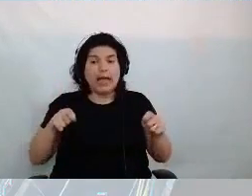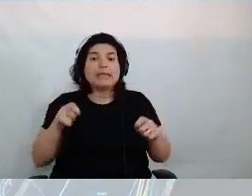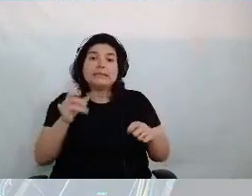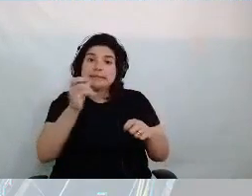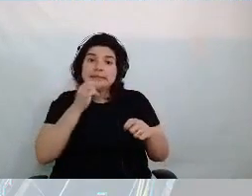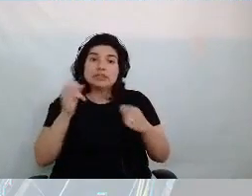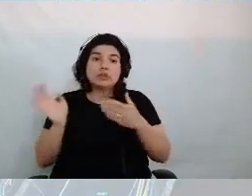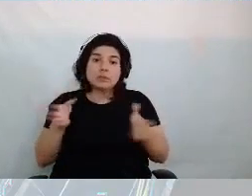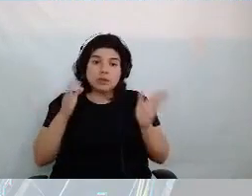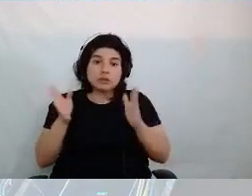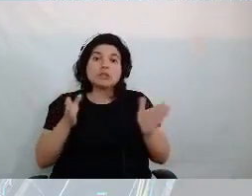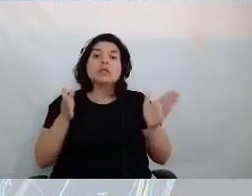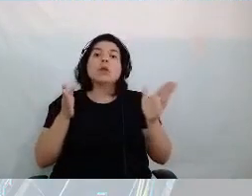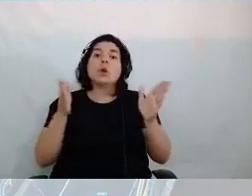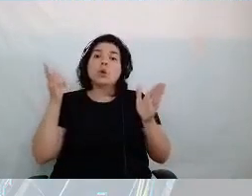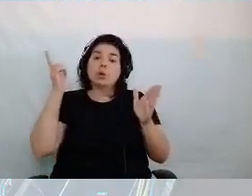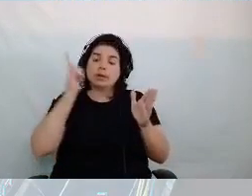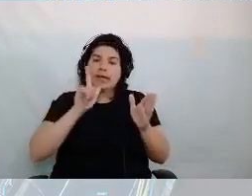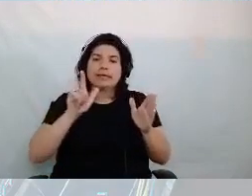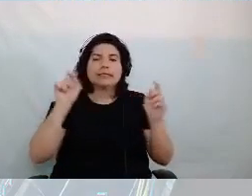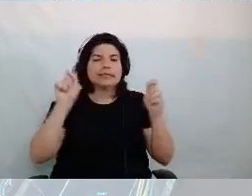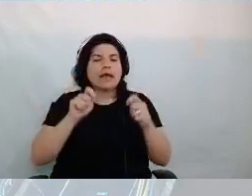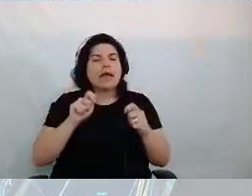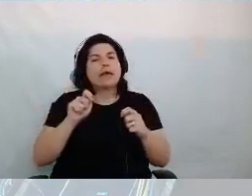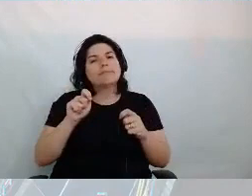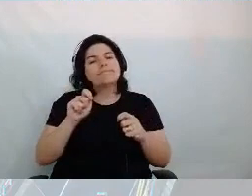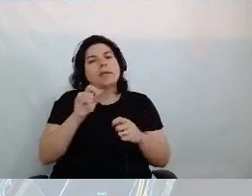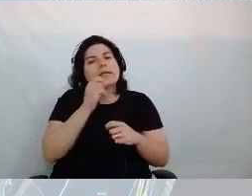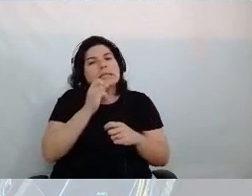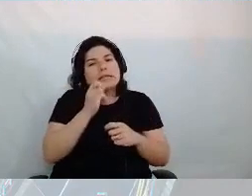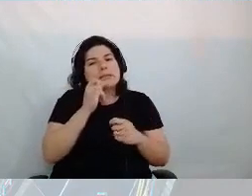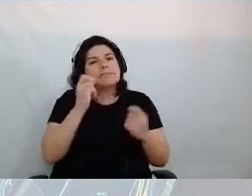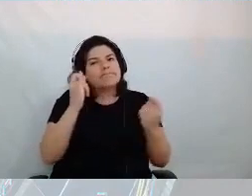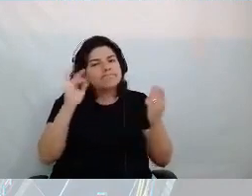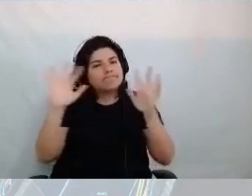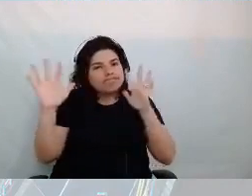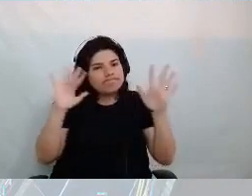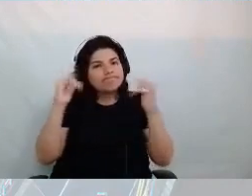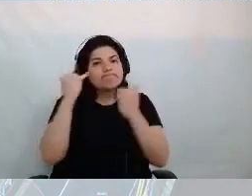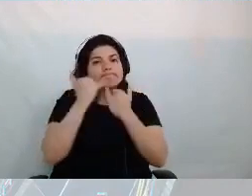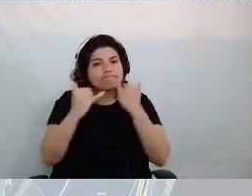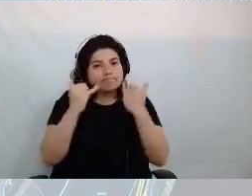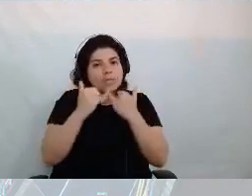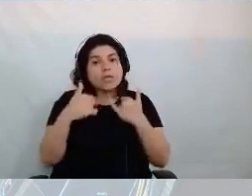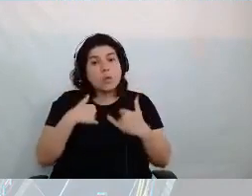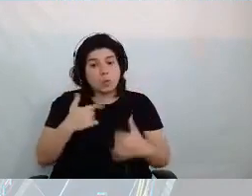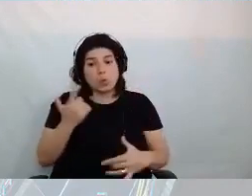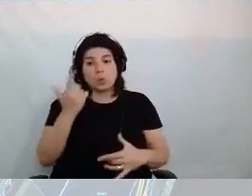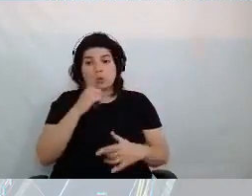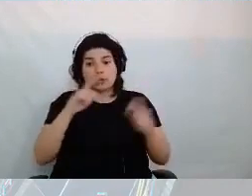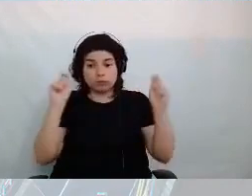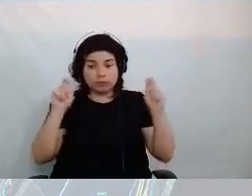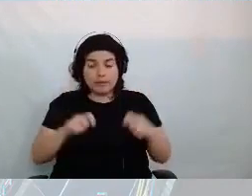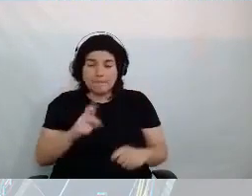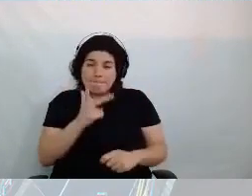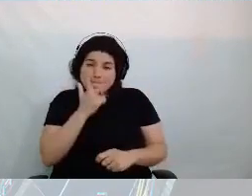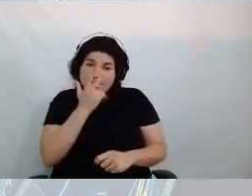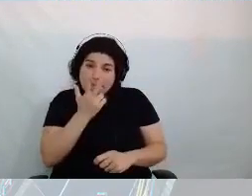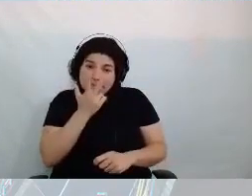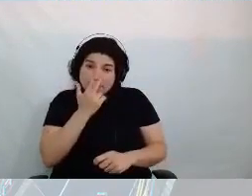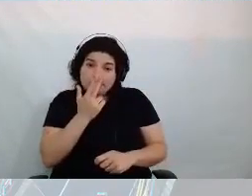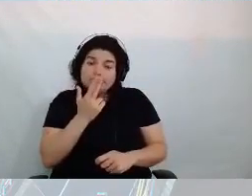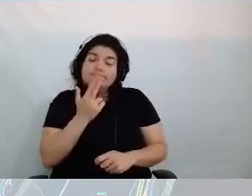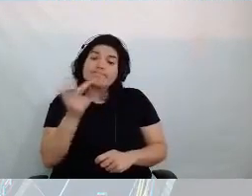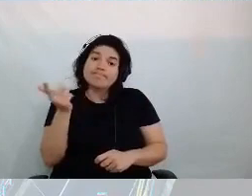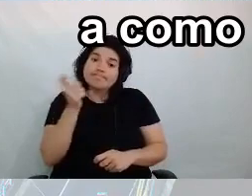depar para fazer projeções ali, de forma que eu consiga ter algo similar e vai me ajudar a ter uma